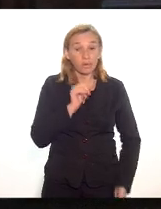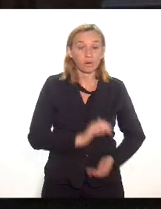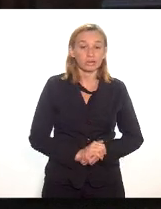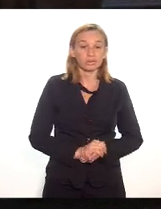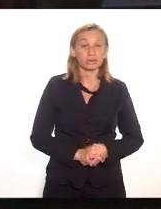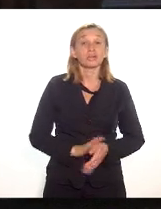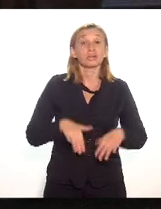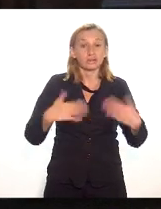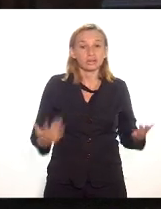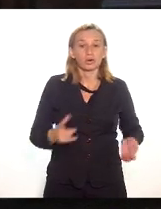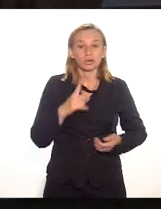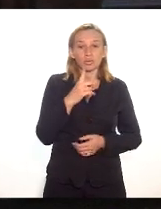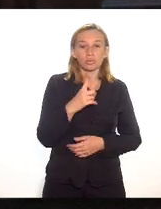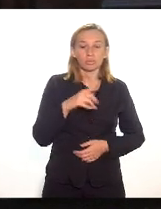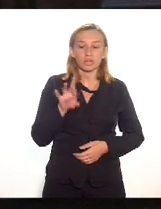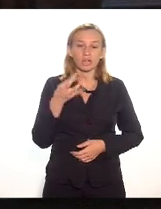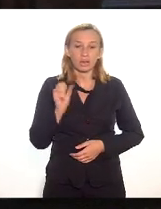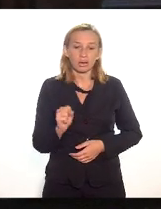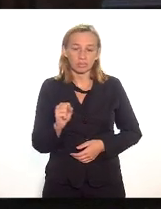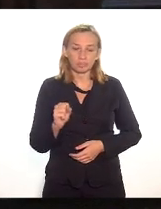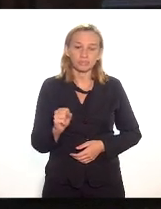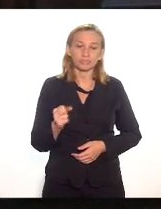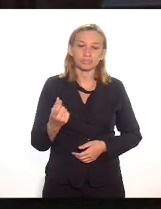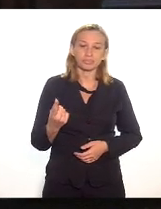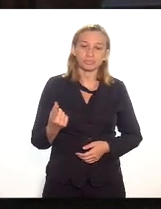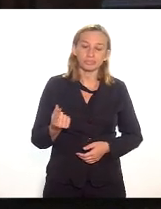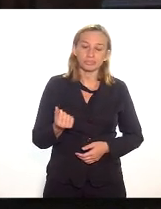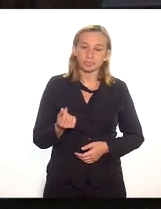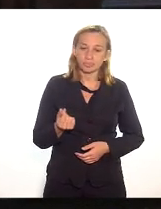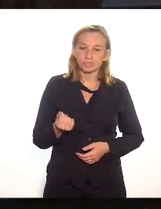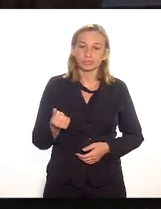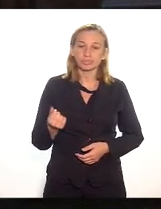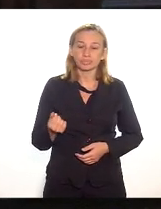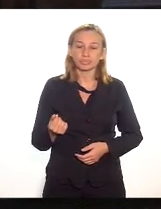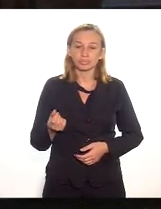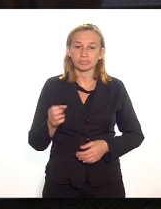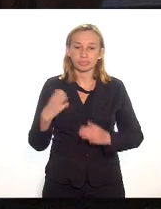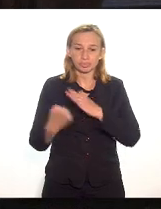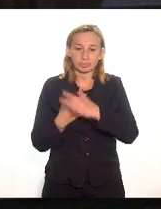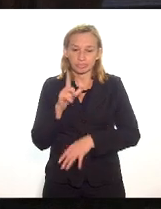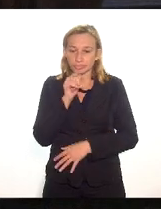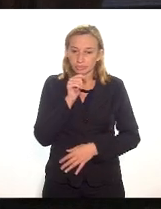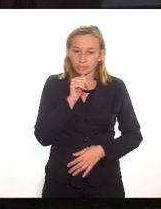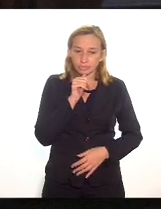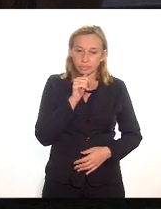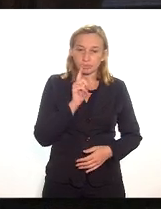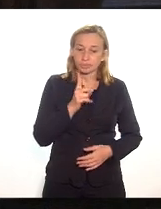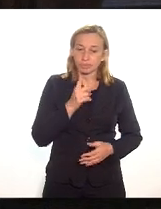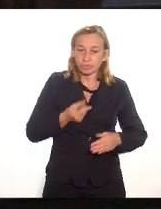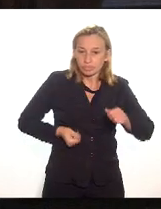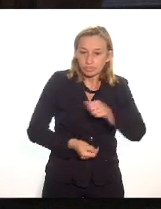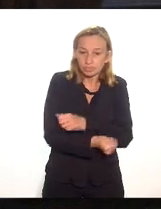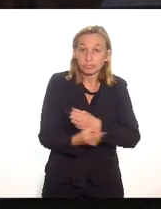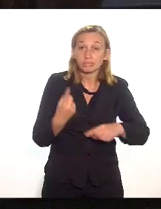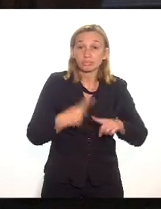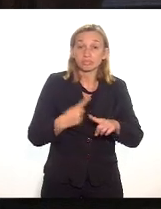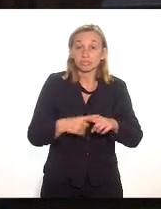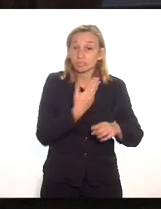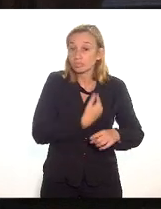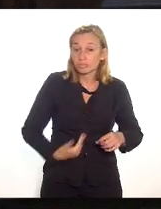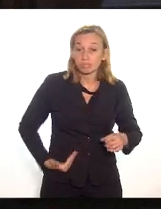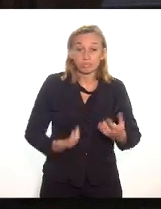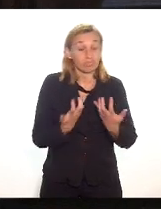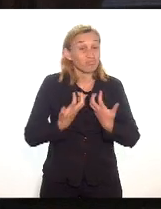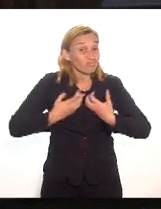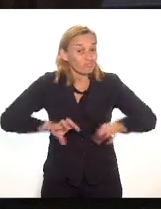R$1 bilhão de lucro da SEDAI não é investido porque o governo não quer, porque o governo